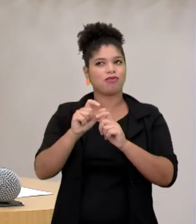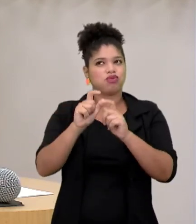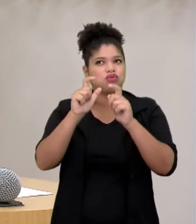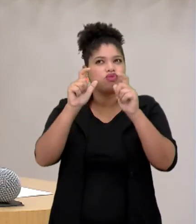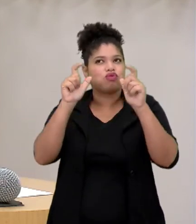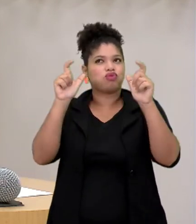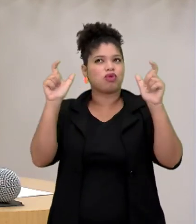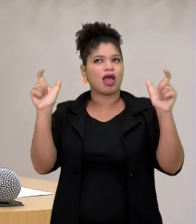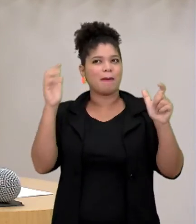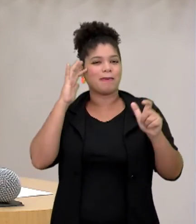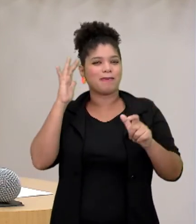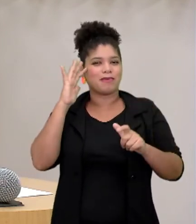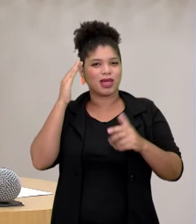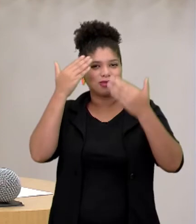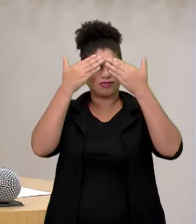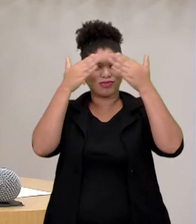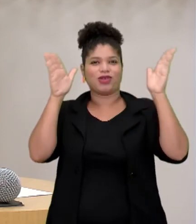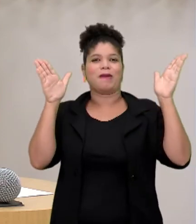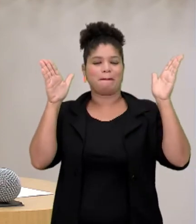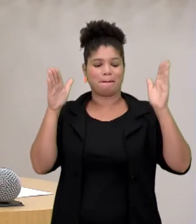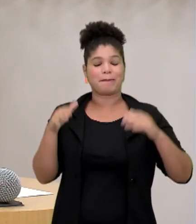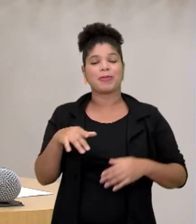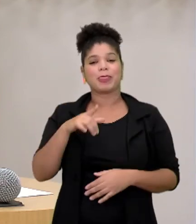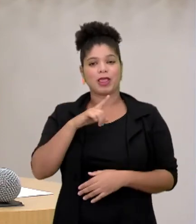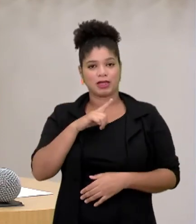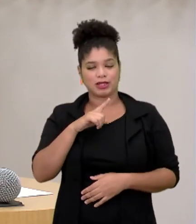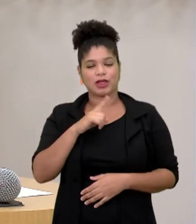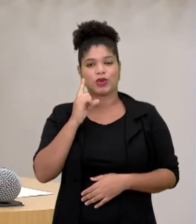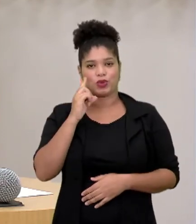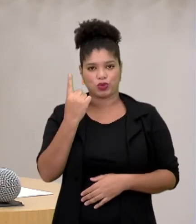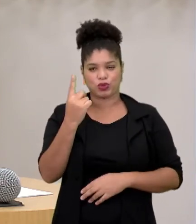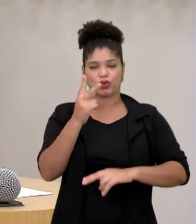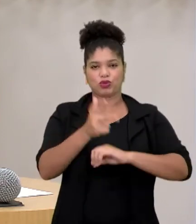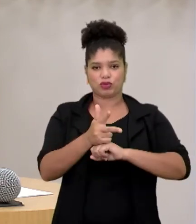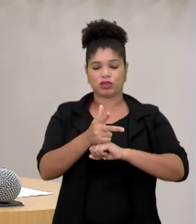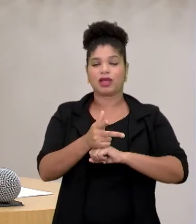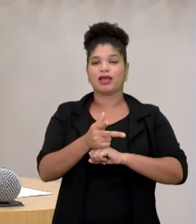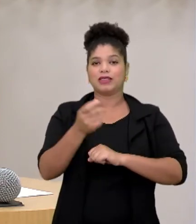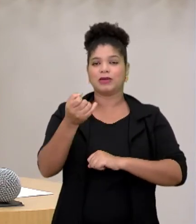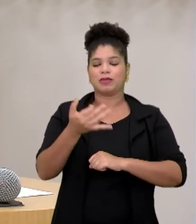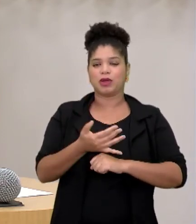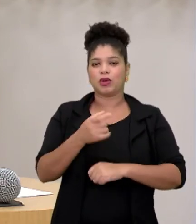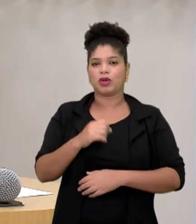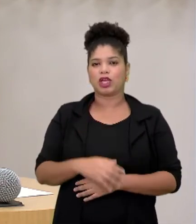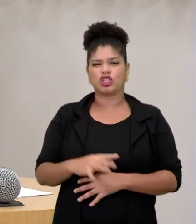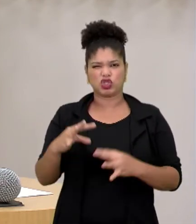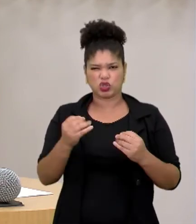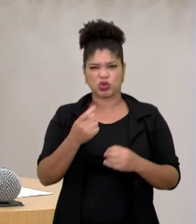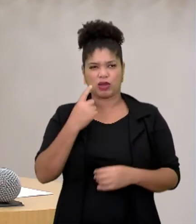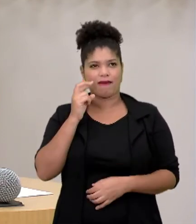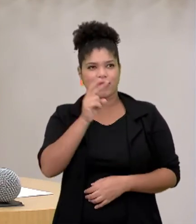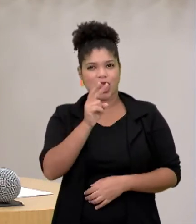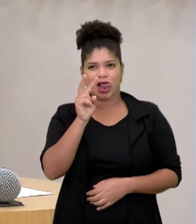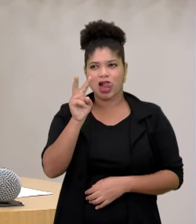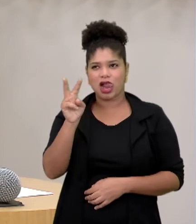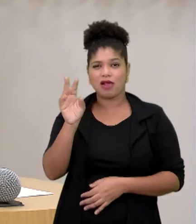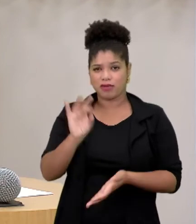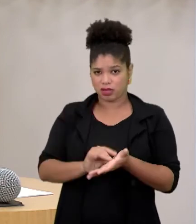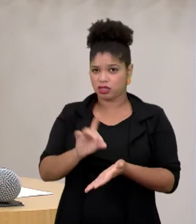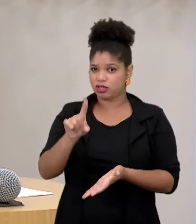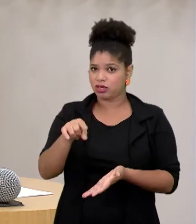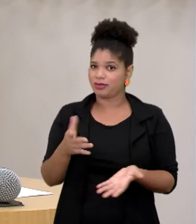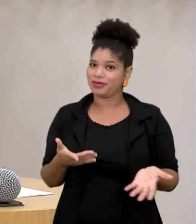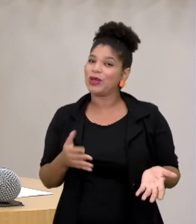cabeça, né? Tudo que tá escrito, como teve uma provocação de um dos vídeos que disse, tudo que você vê na propaganda, será que é verdade mesmo?